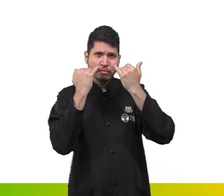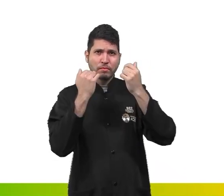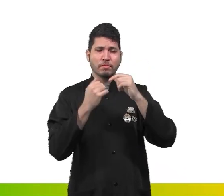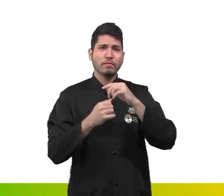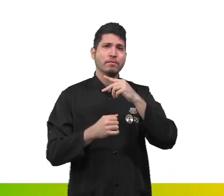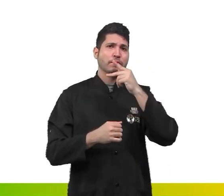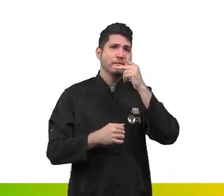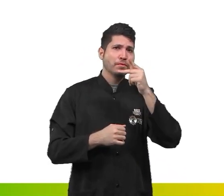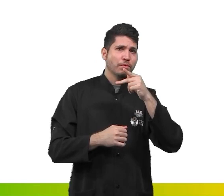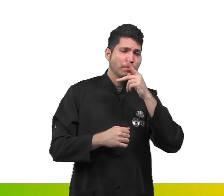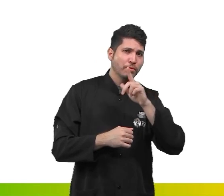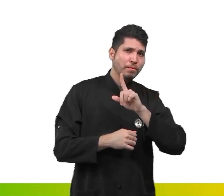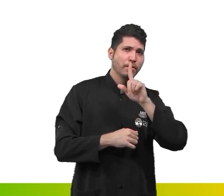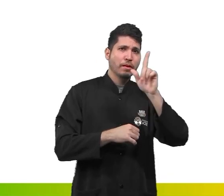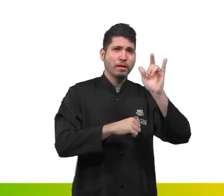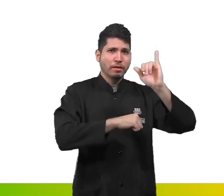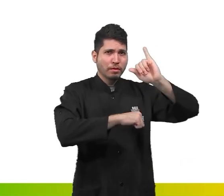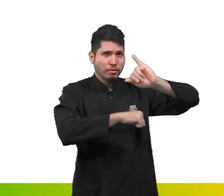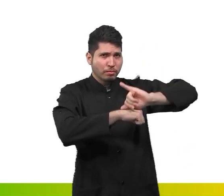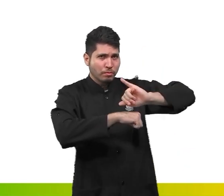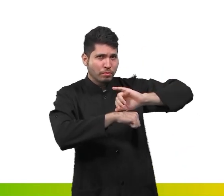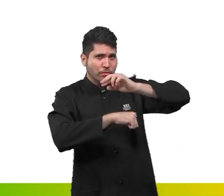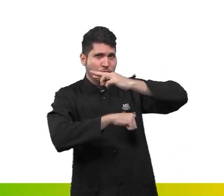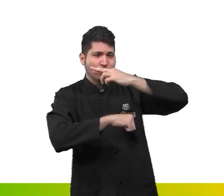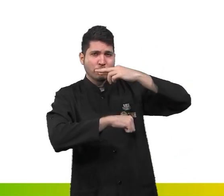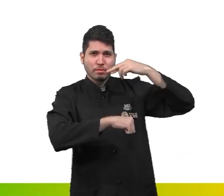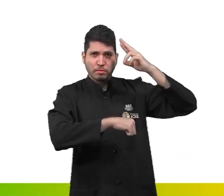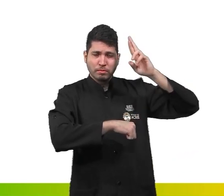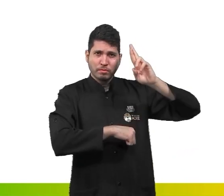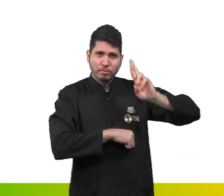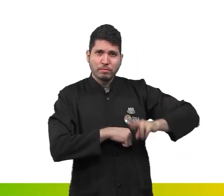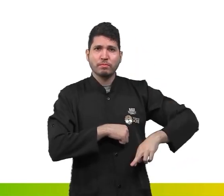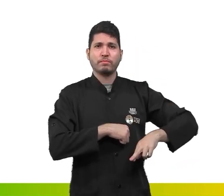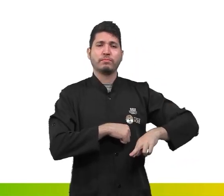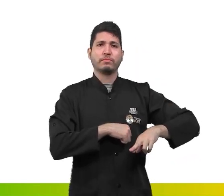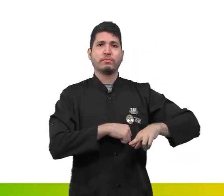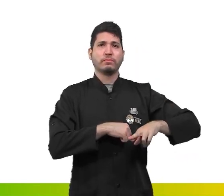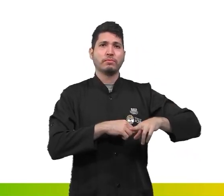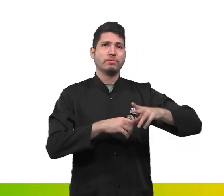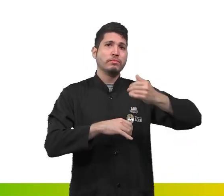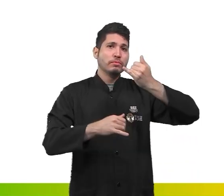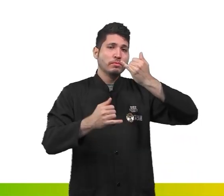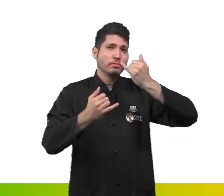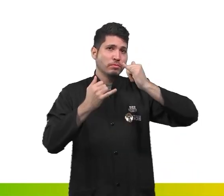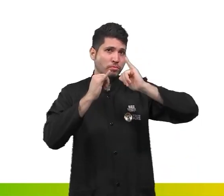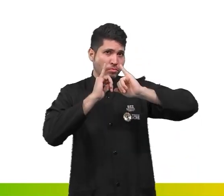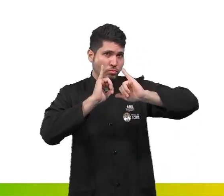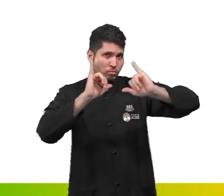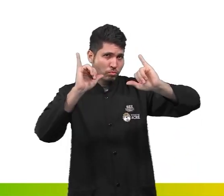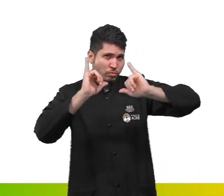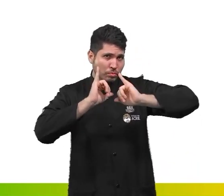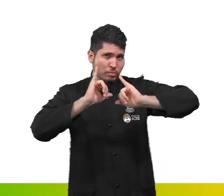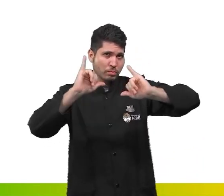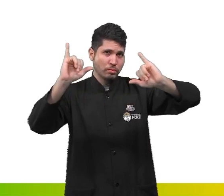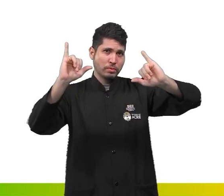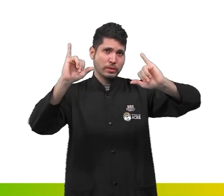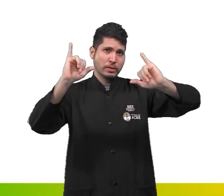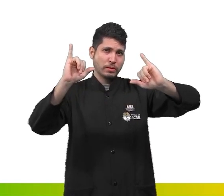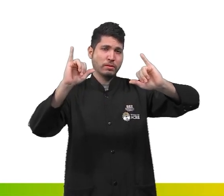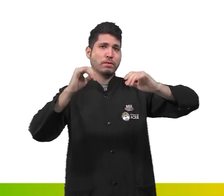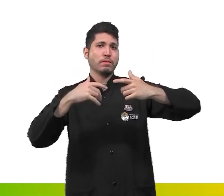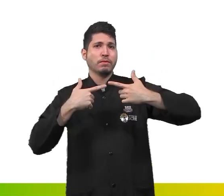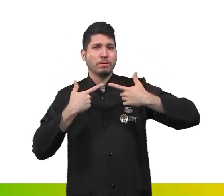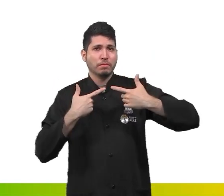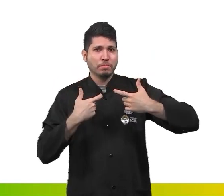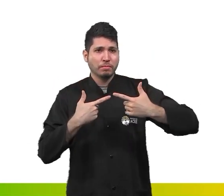que é a capital da Rússia, Moscou, aumentada a sua defesa em Mariupol. Então dá notícias aí da guerra, atualizações. Então